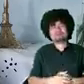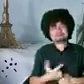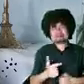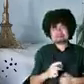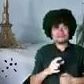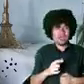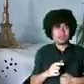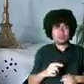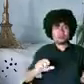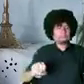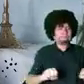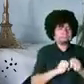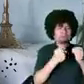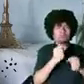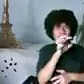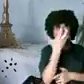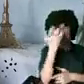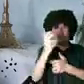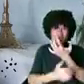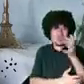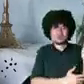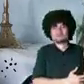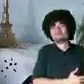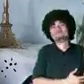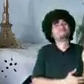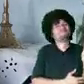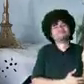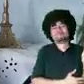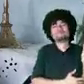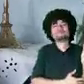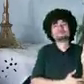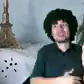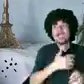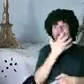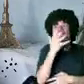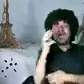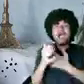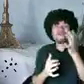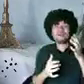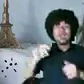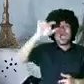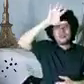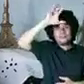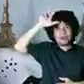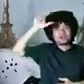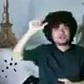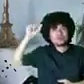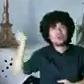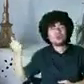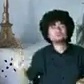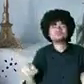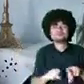nunca pensar em destruir a natureza, a floresta amazônica,